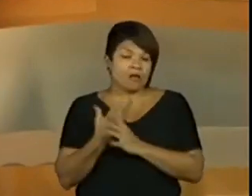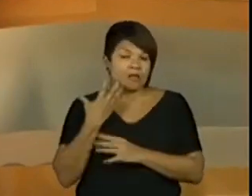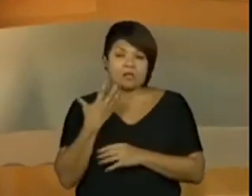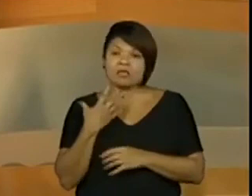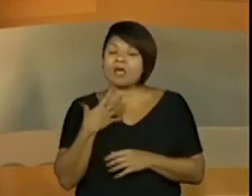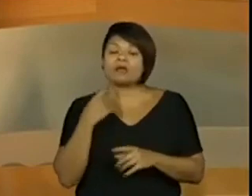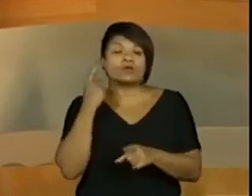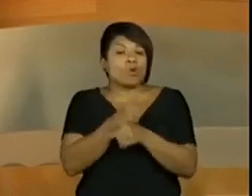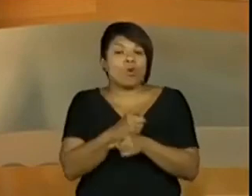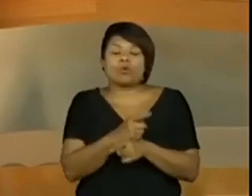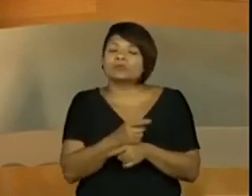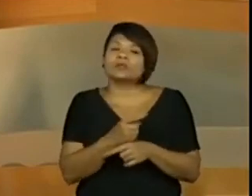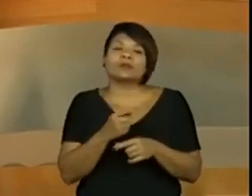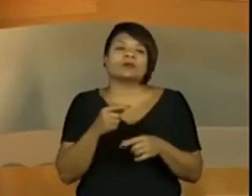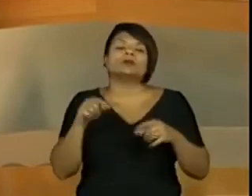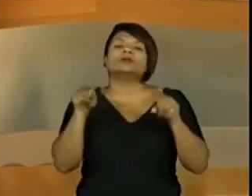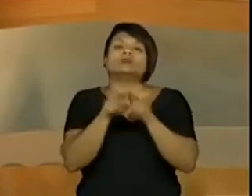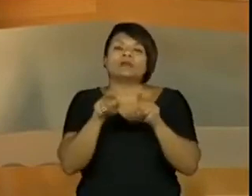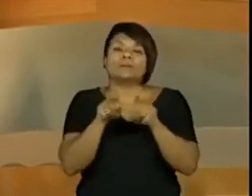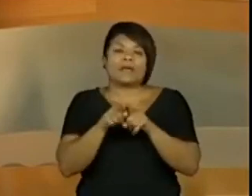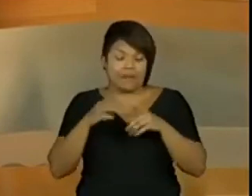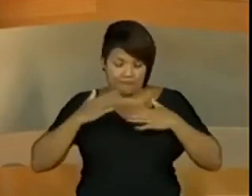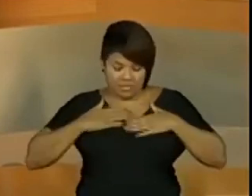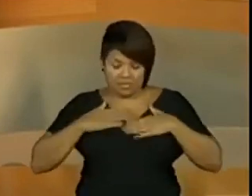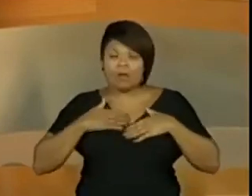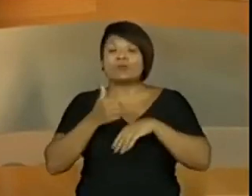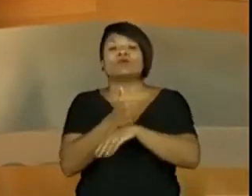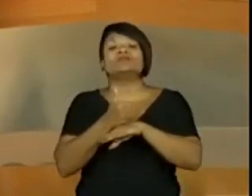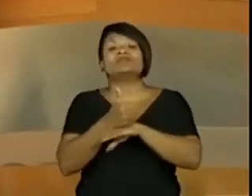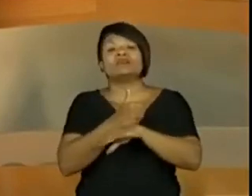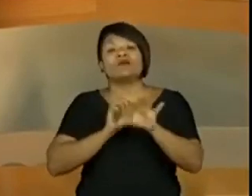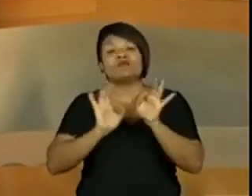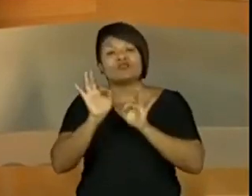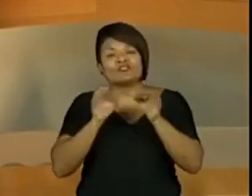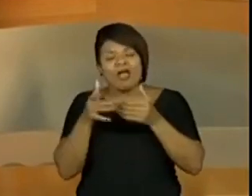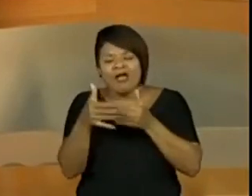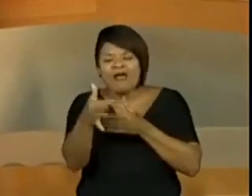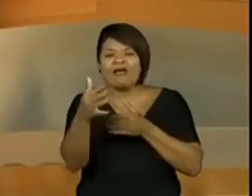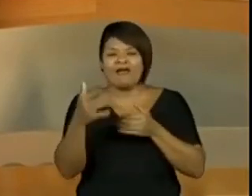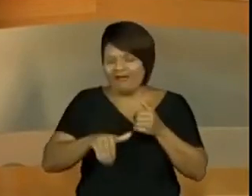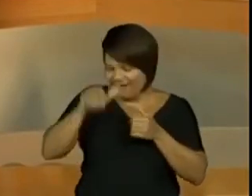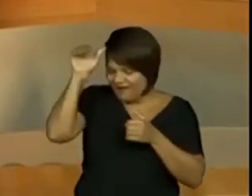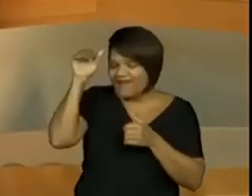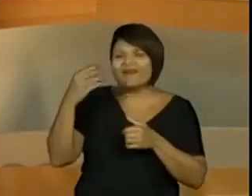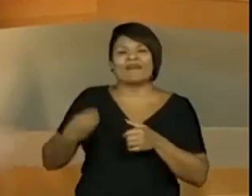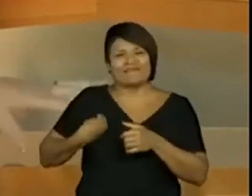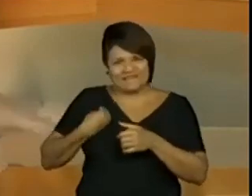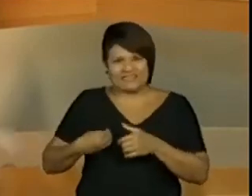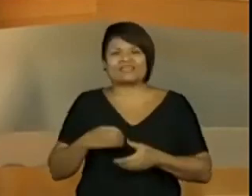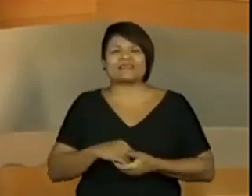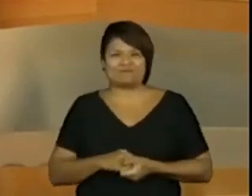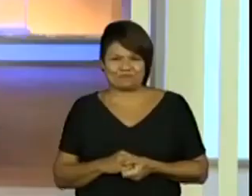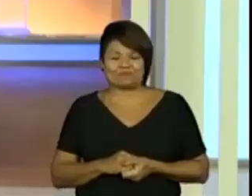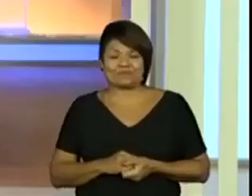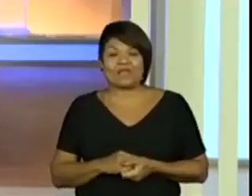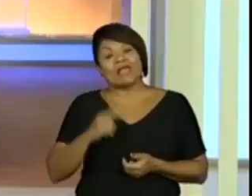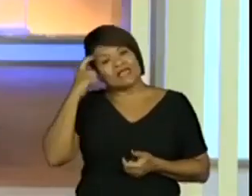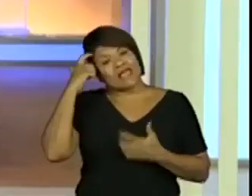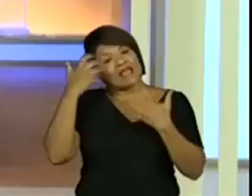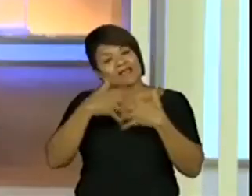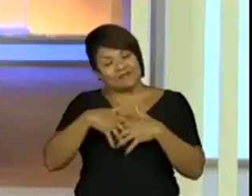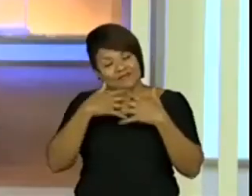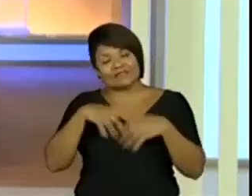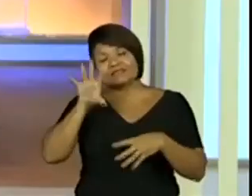e encontrando até a sua profissão, o seu projeto de vida. E a reflexão